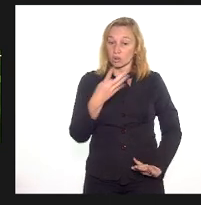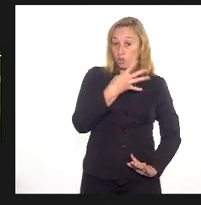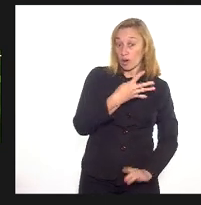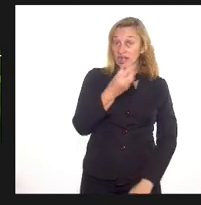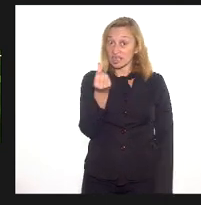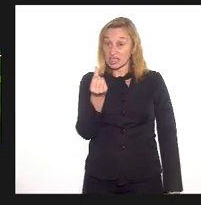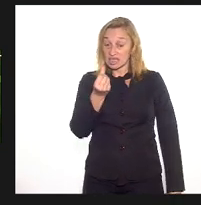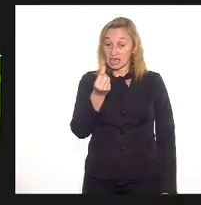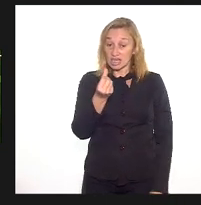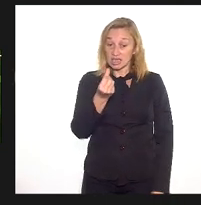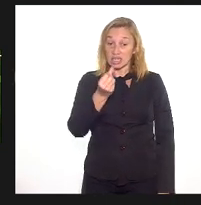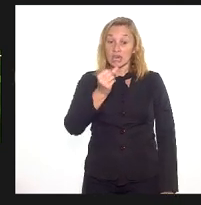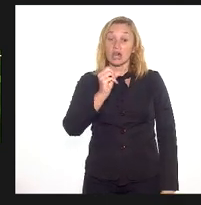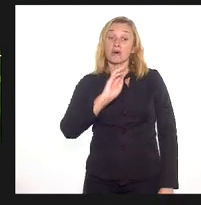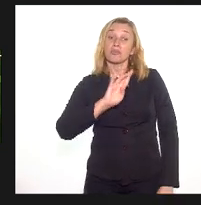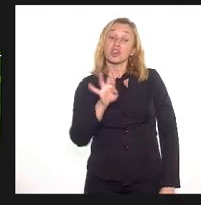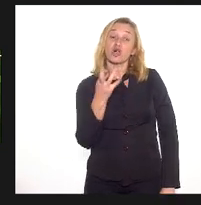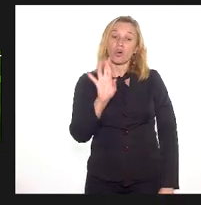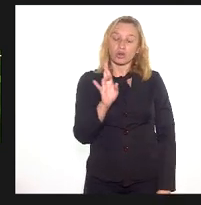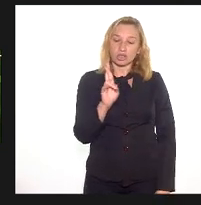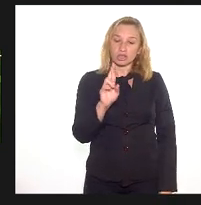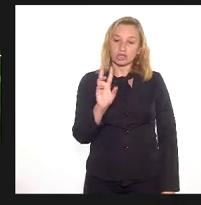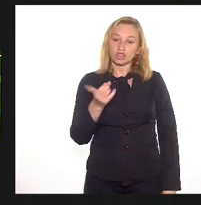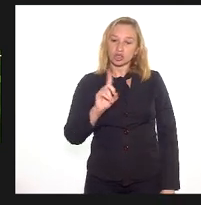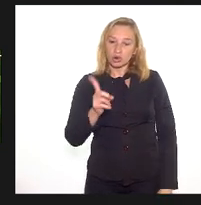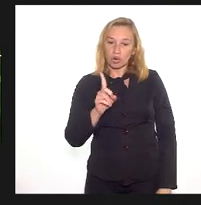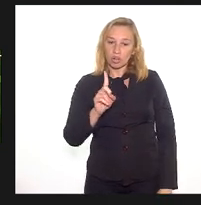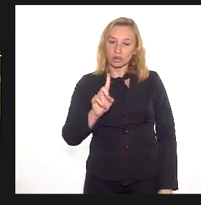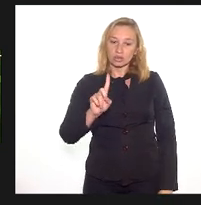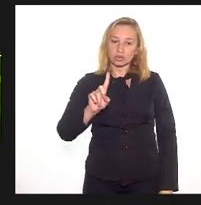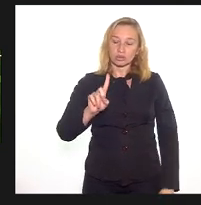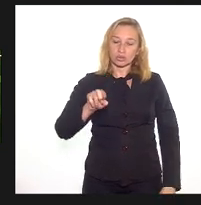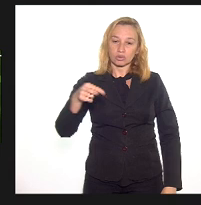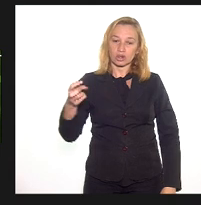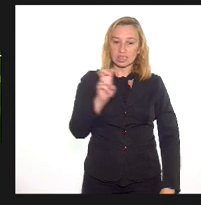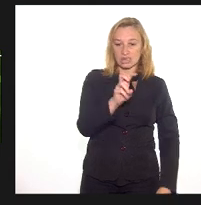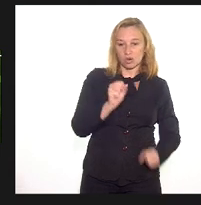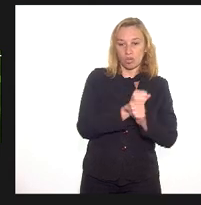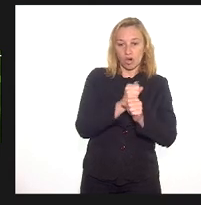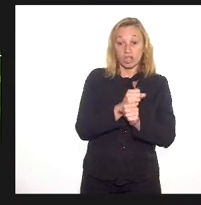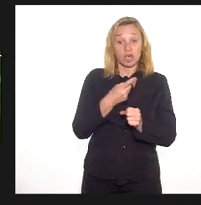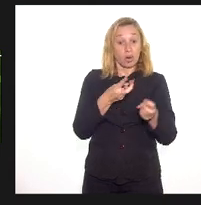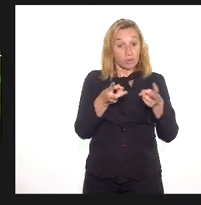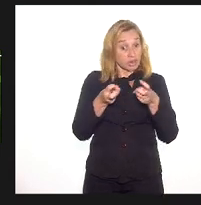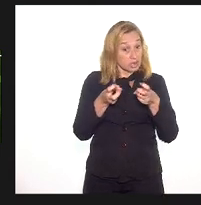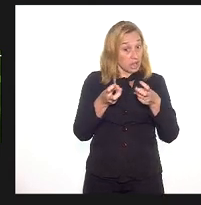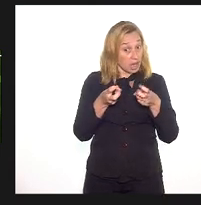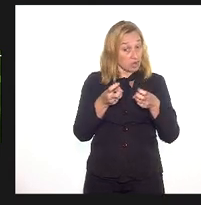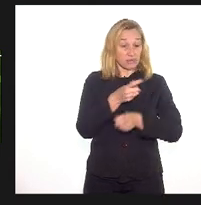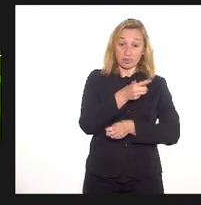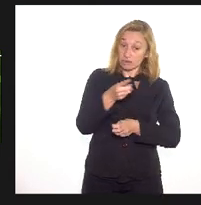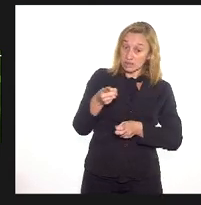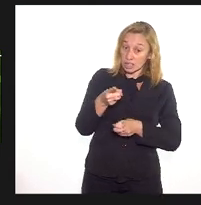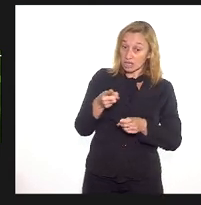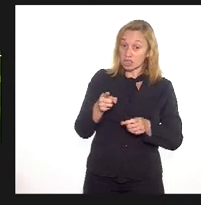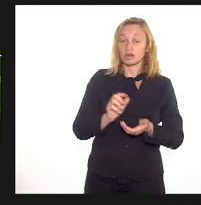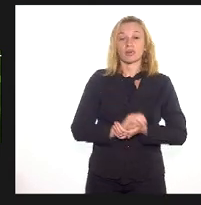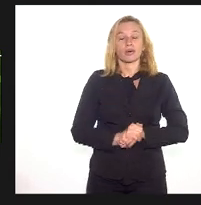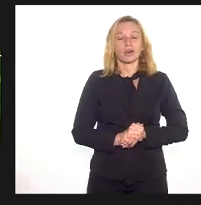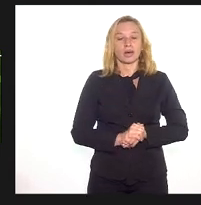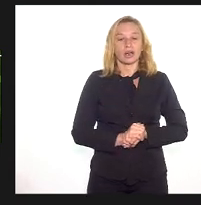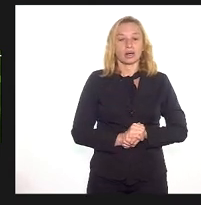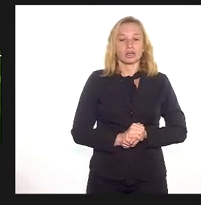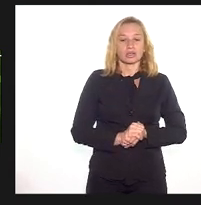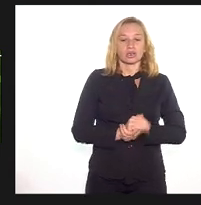bilhões de dólares nos próximos 5 anos, e notem, os senhores e senhoras, que a